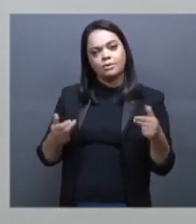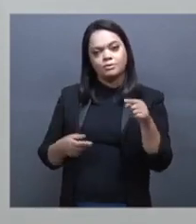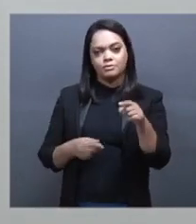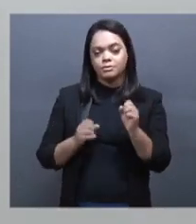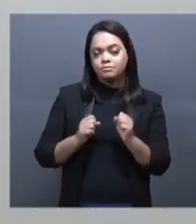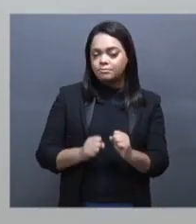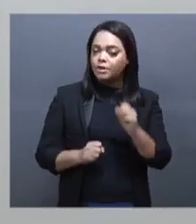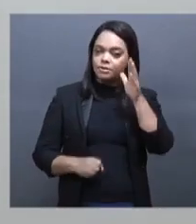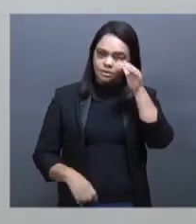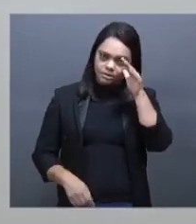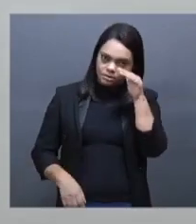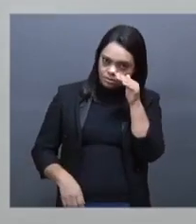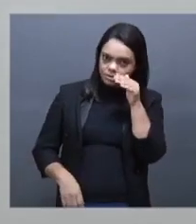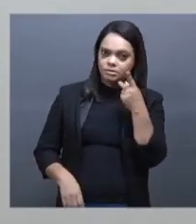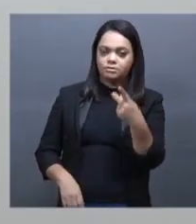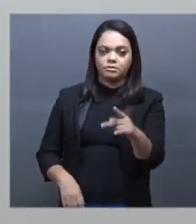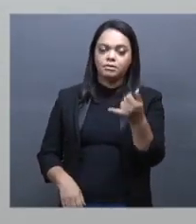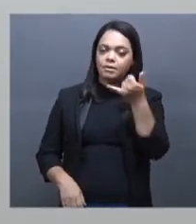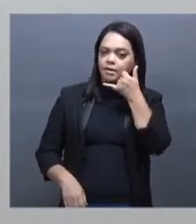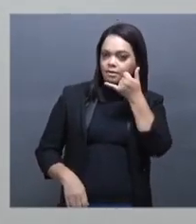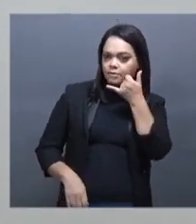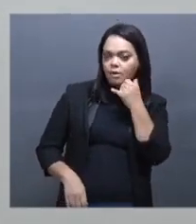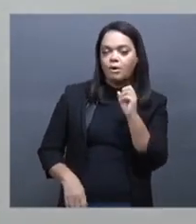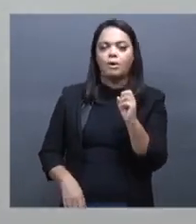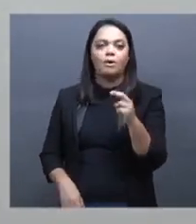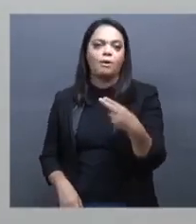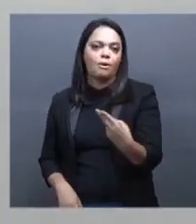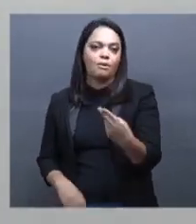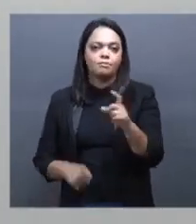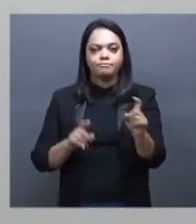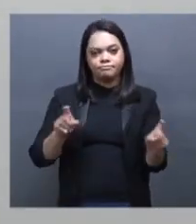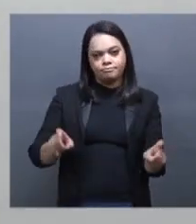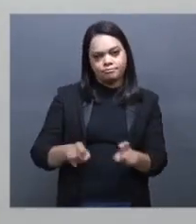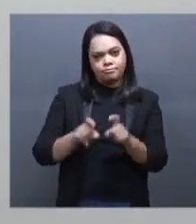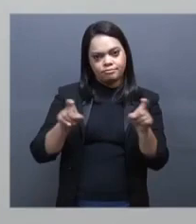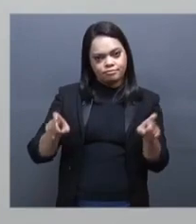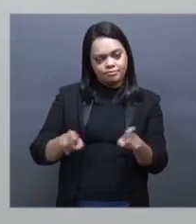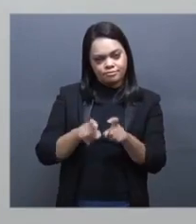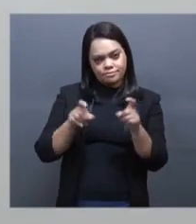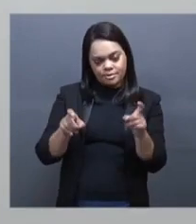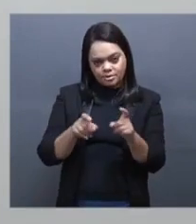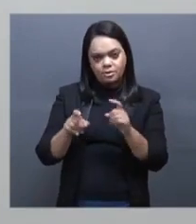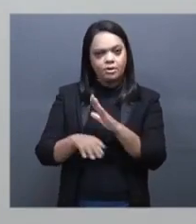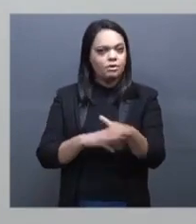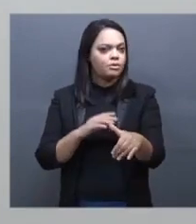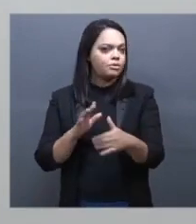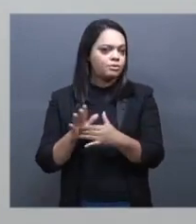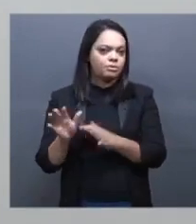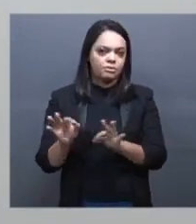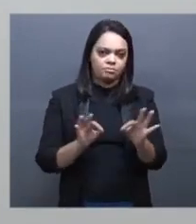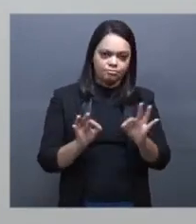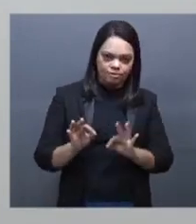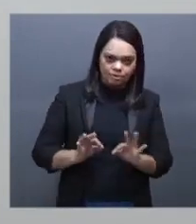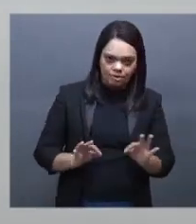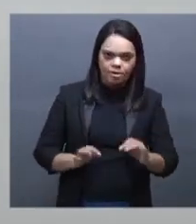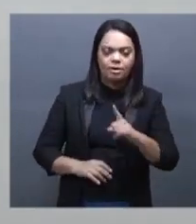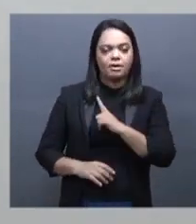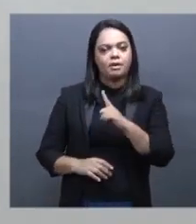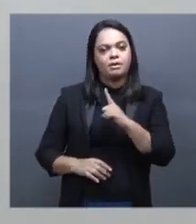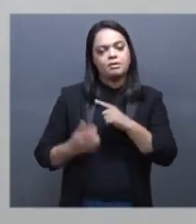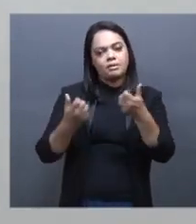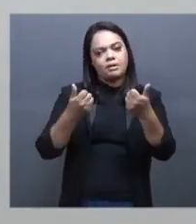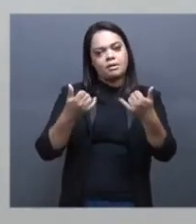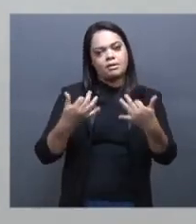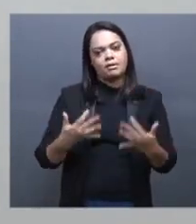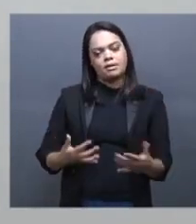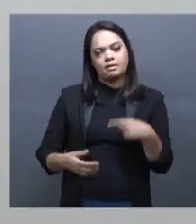direito de assistir por meio do seu celular, por meio do seu computador. Toda a programação está